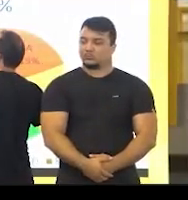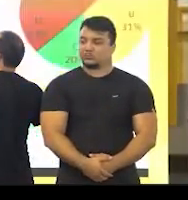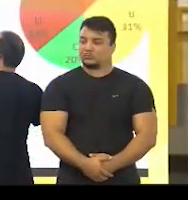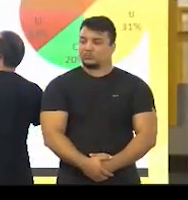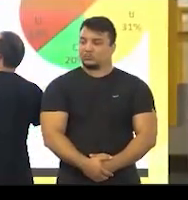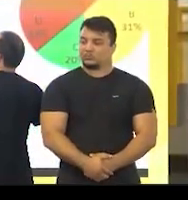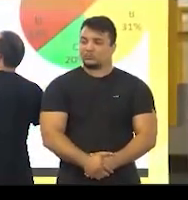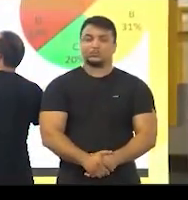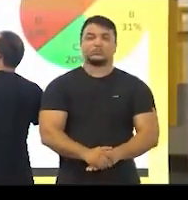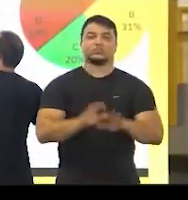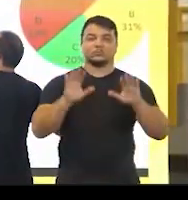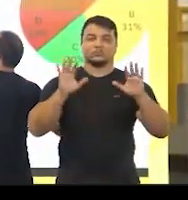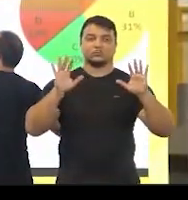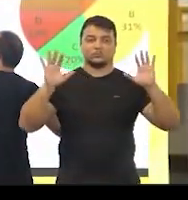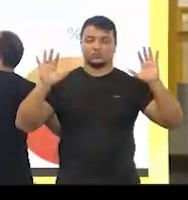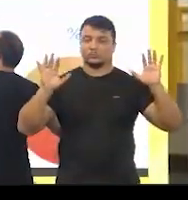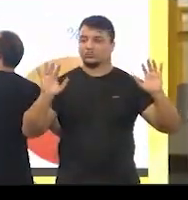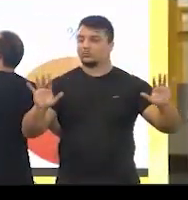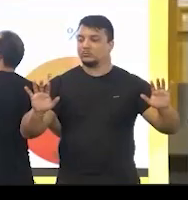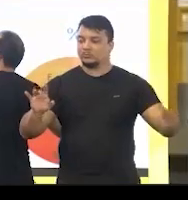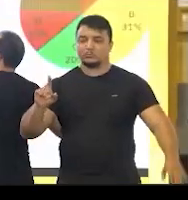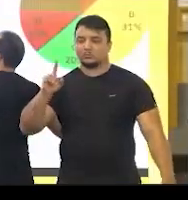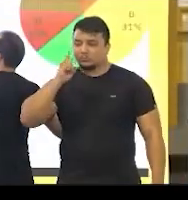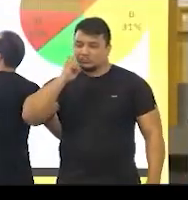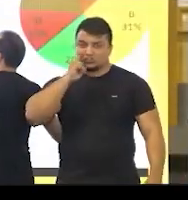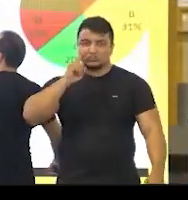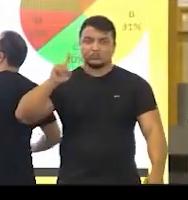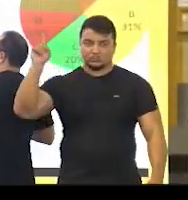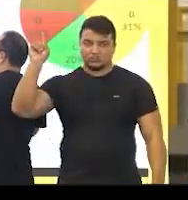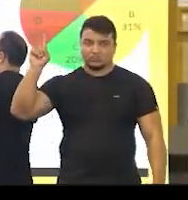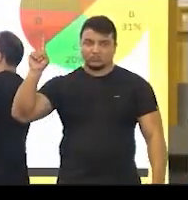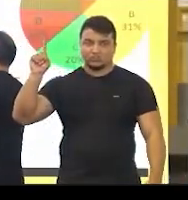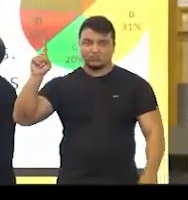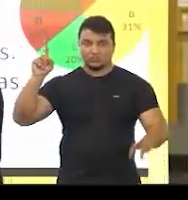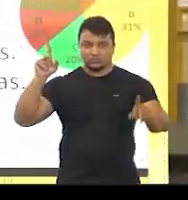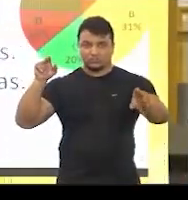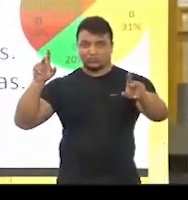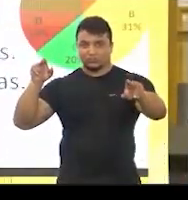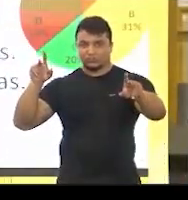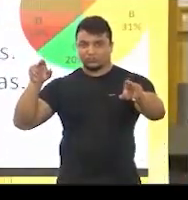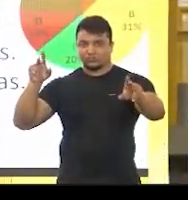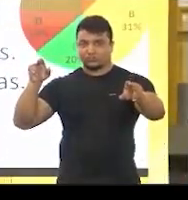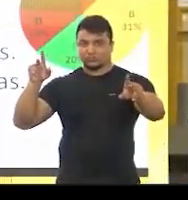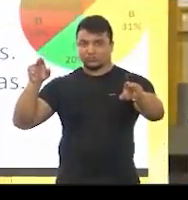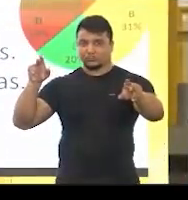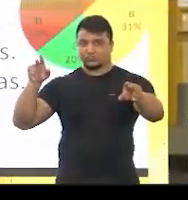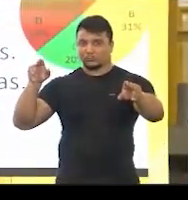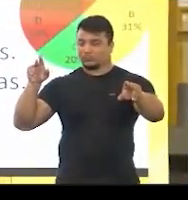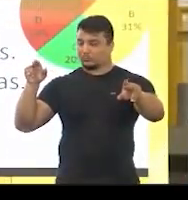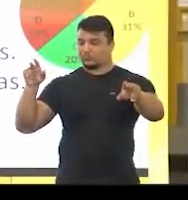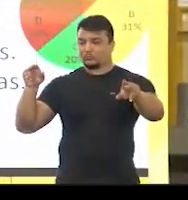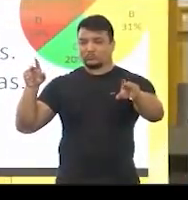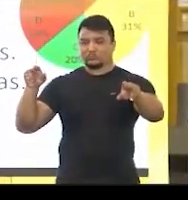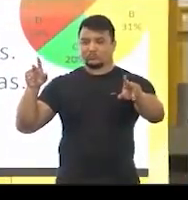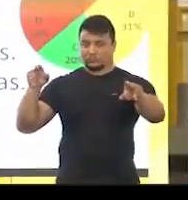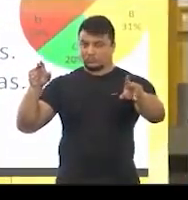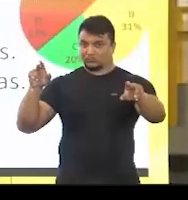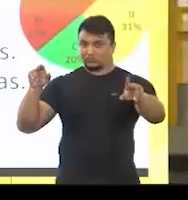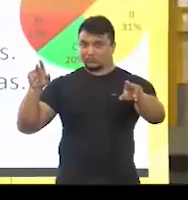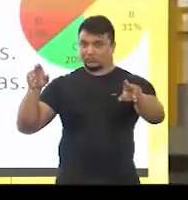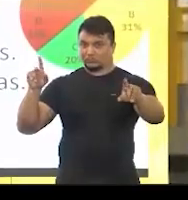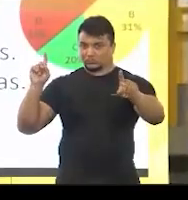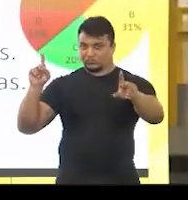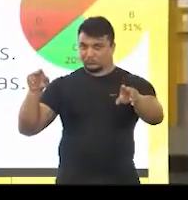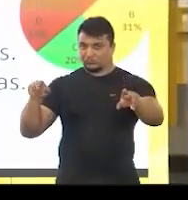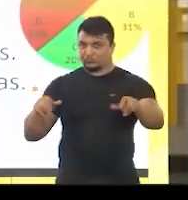Pode passar. Pronto, essa daí. Questão 4 do material de vocês. Tá certo? Olha só.